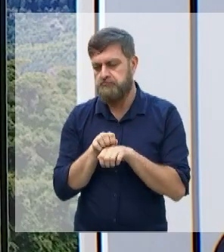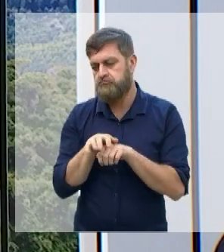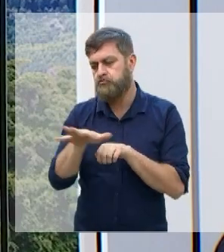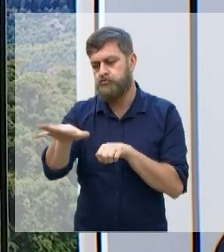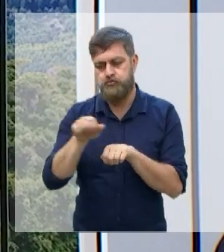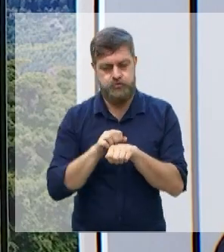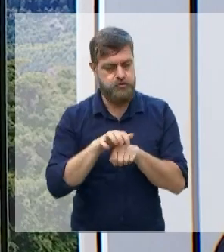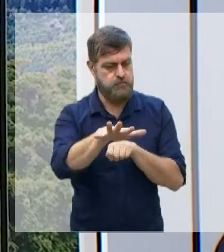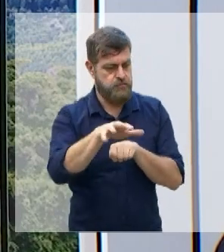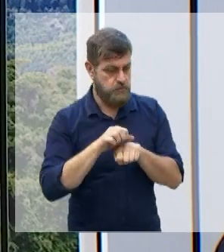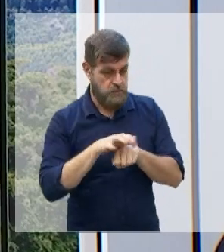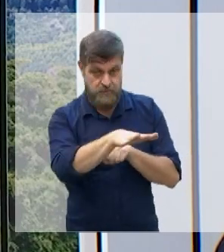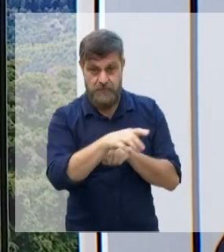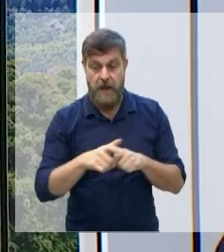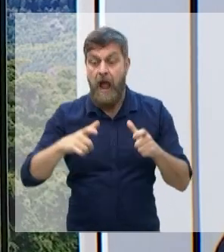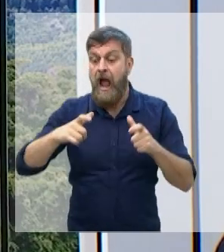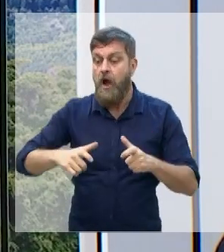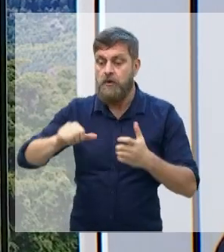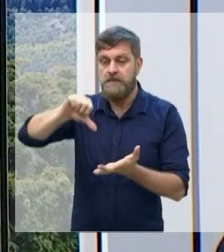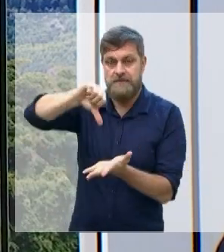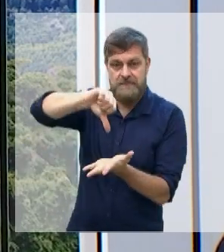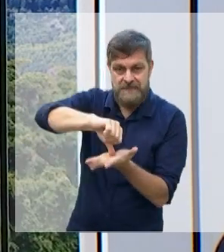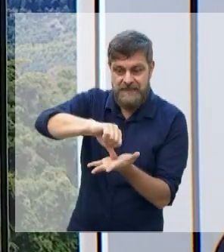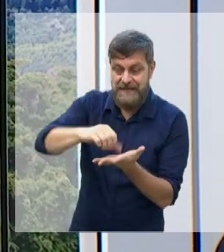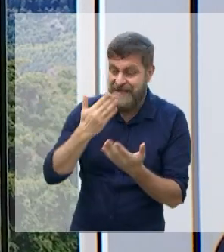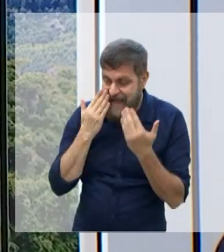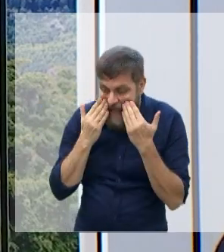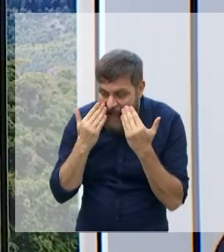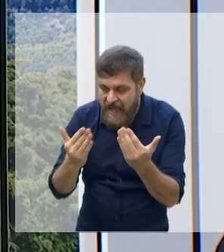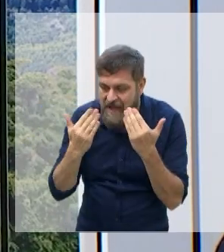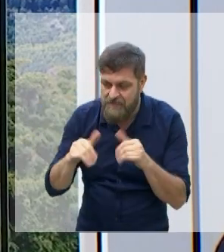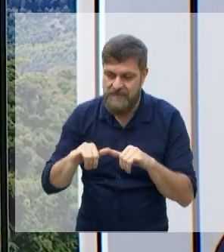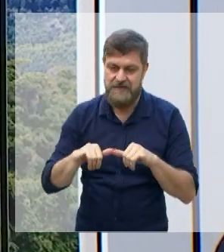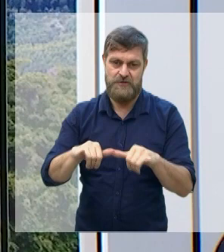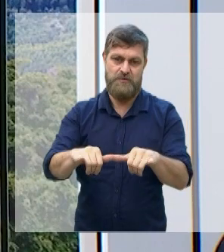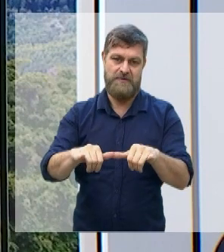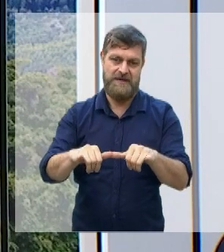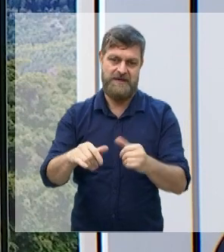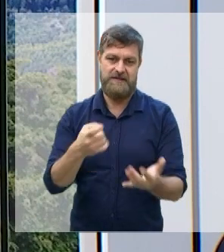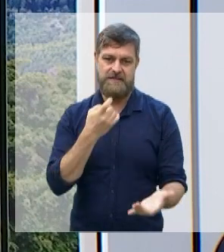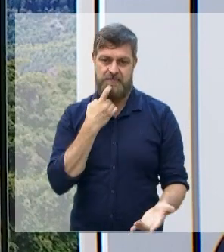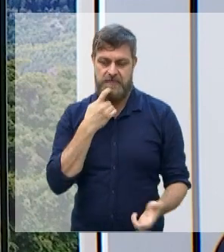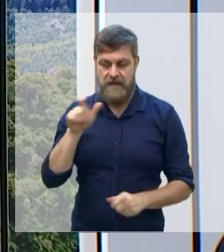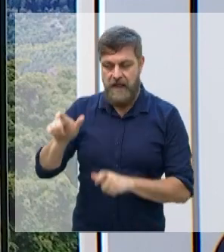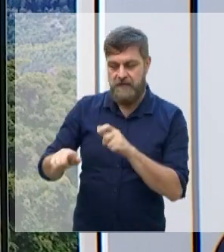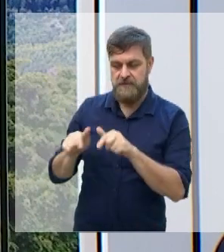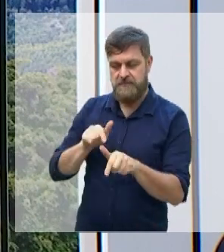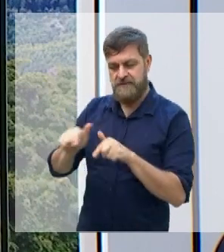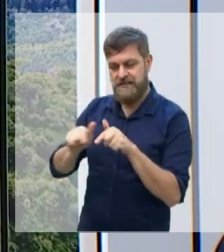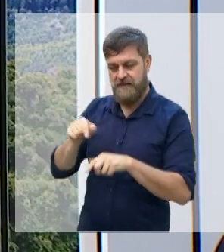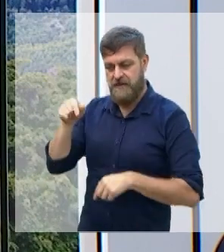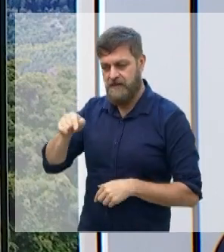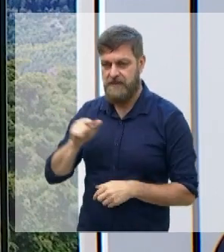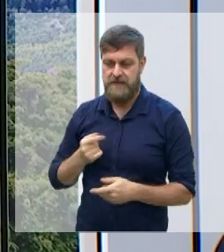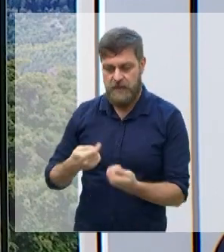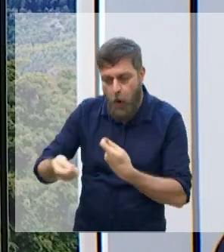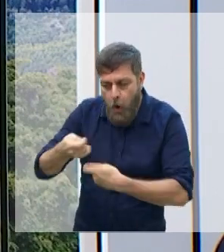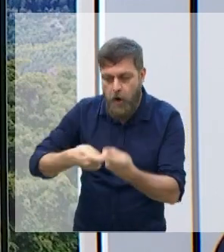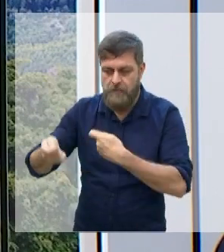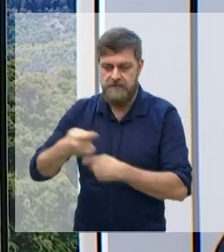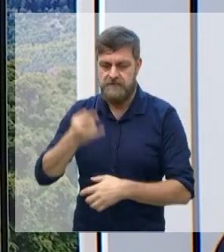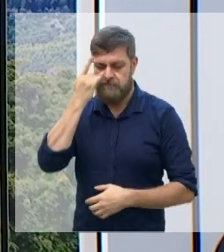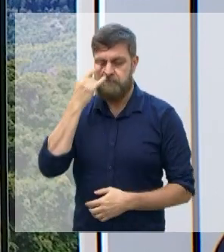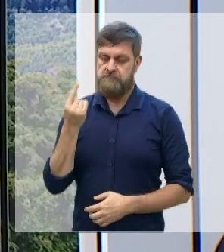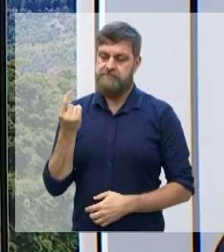proibissem da cidade estavam chega aonde exatamente em frente ao mercado municipal então os permissionários evidente eles são comerciantes eles